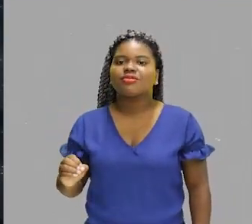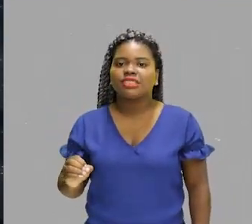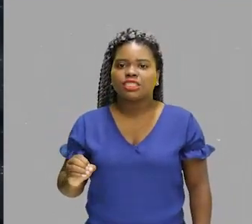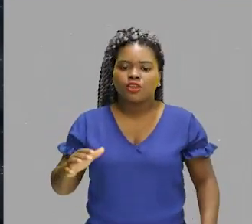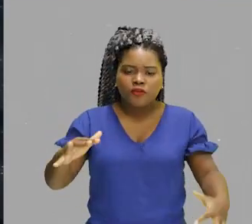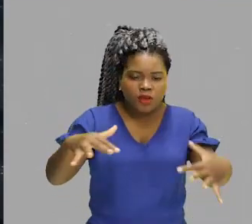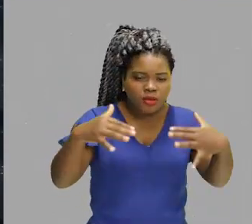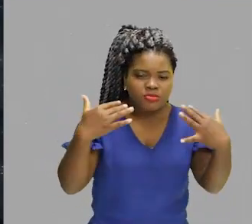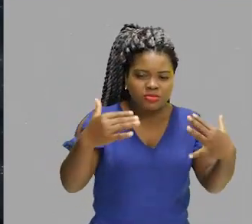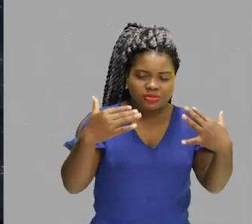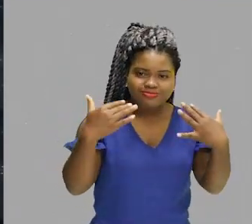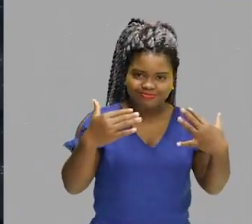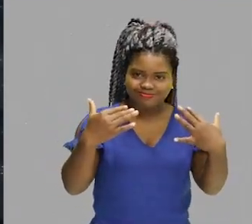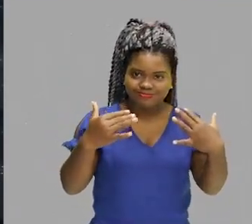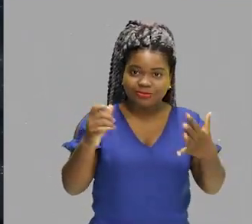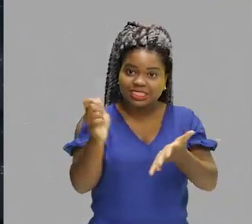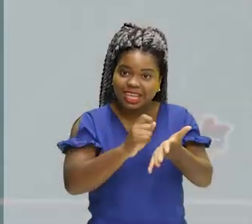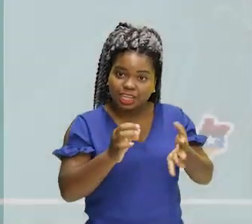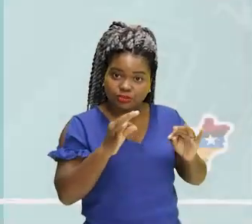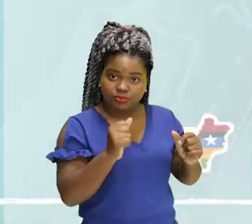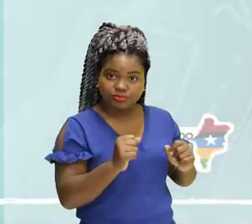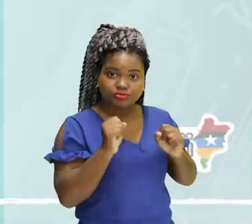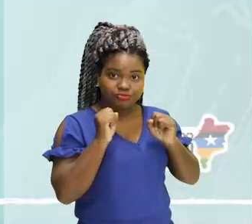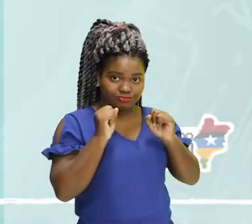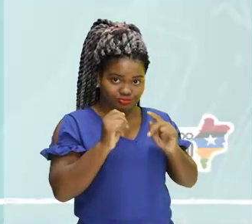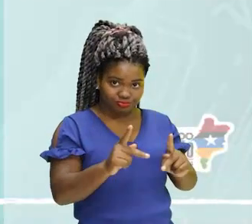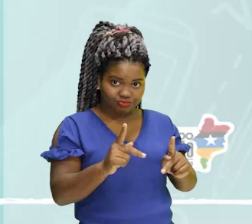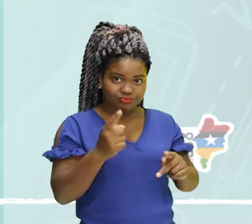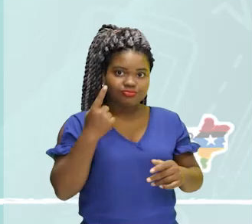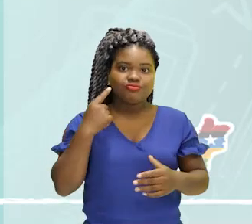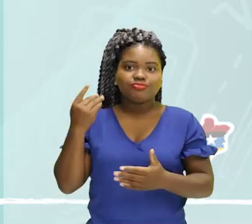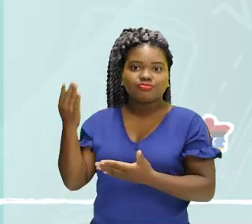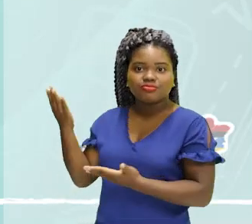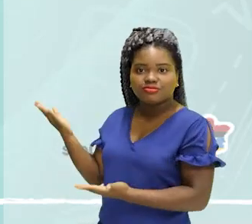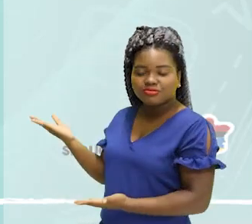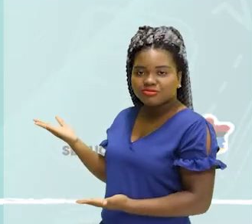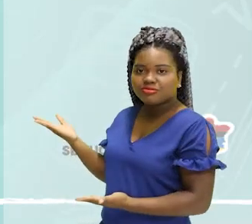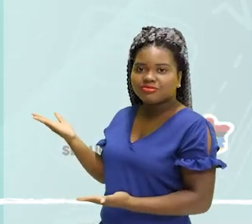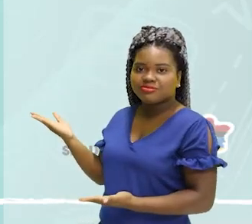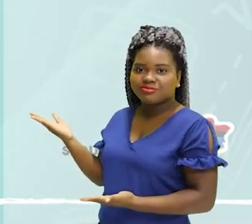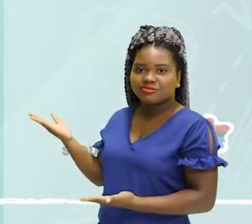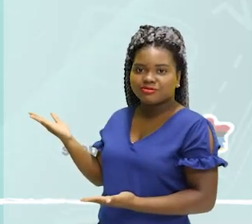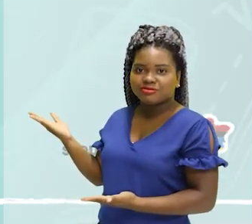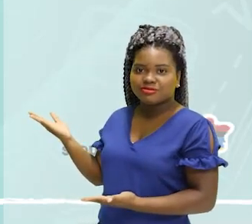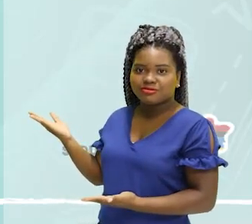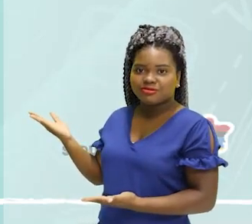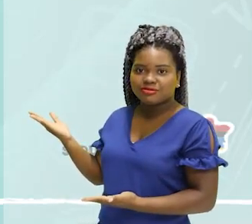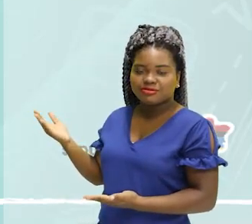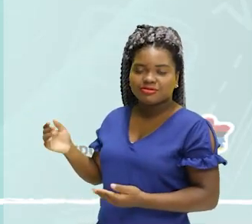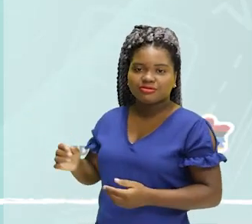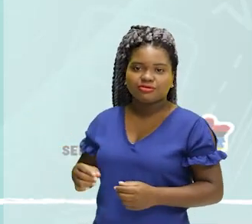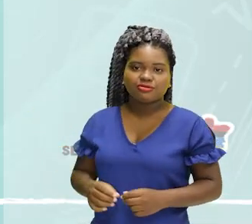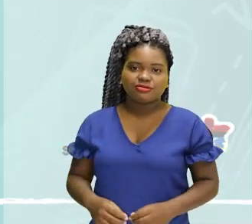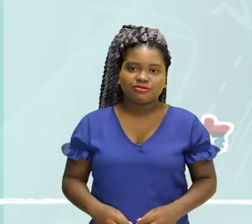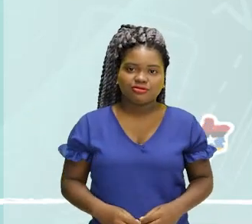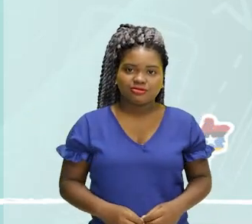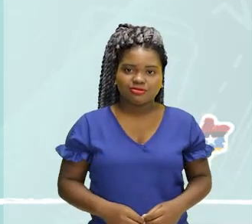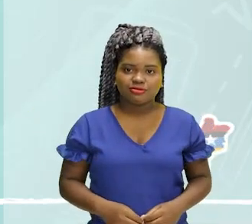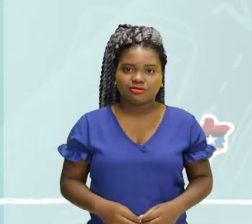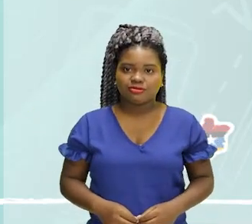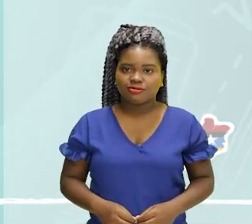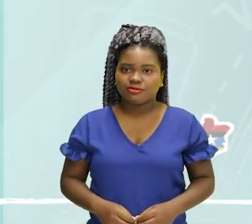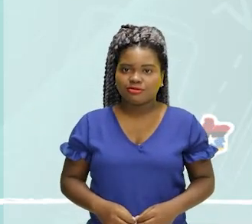atenção redobrada e anotar tudo. As locuções de gerúndio indicam a duração de uma ação ou